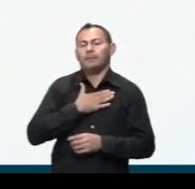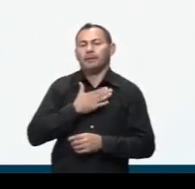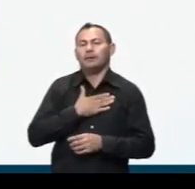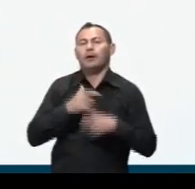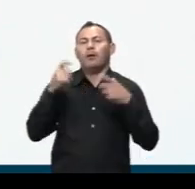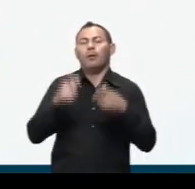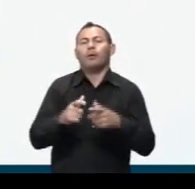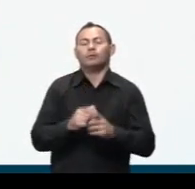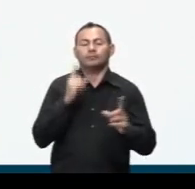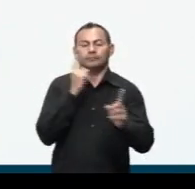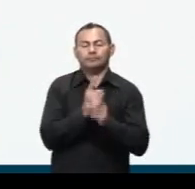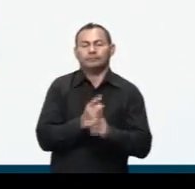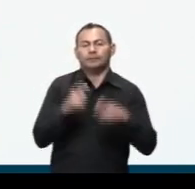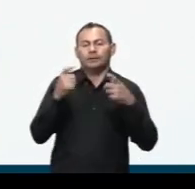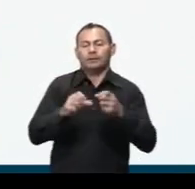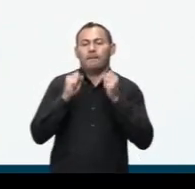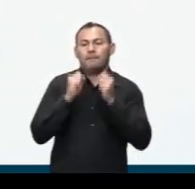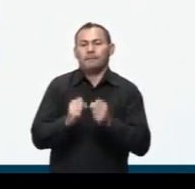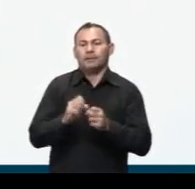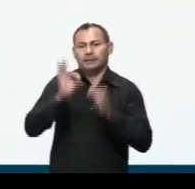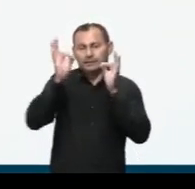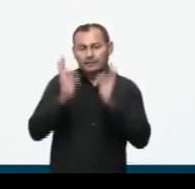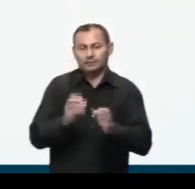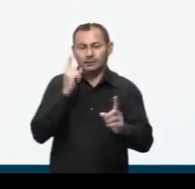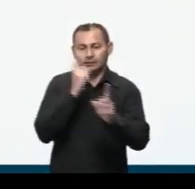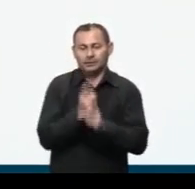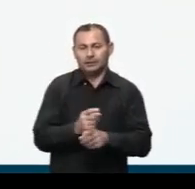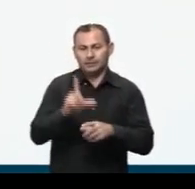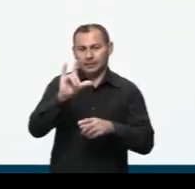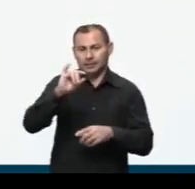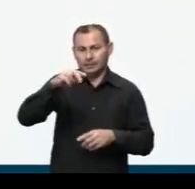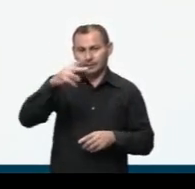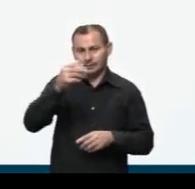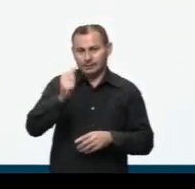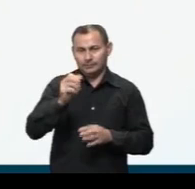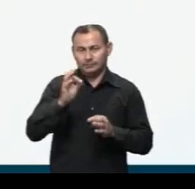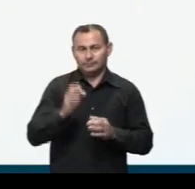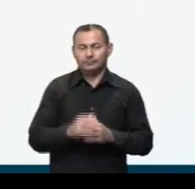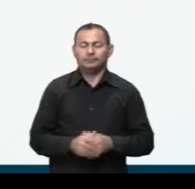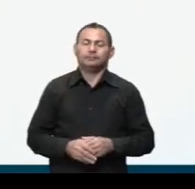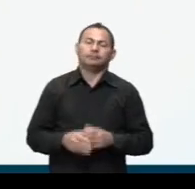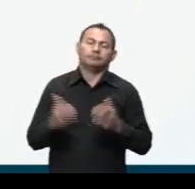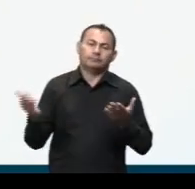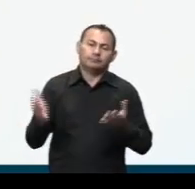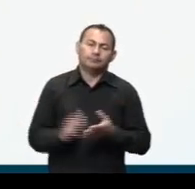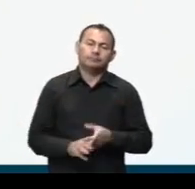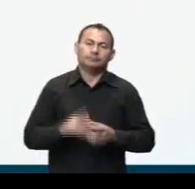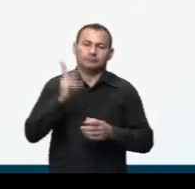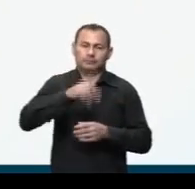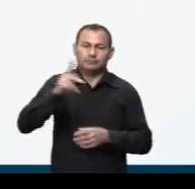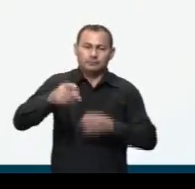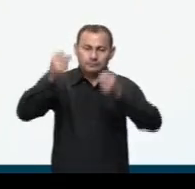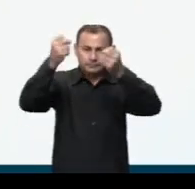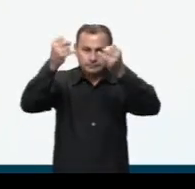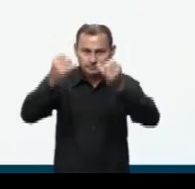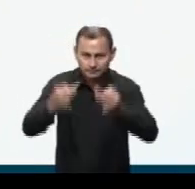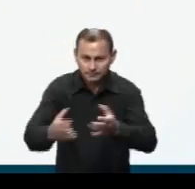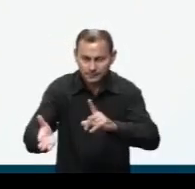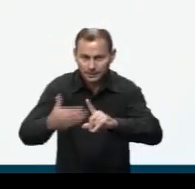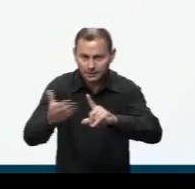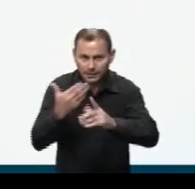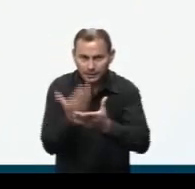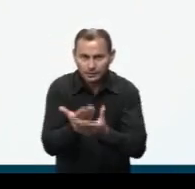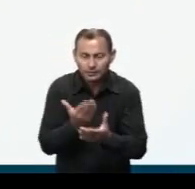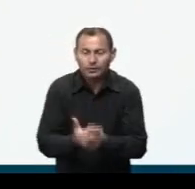onde que é o encontro, onde que é o ponto exato do encontro dessas linhas. Bom, então aquilo que o professor já vem comentando no começo da aula,